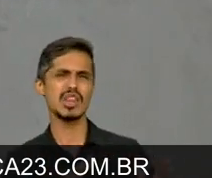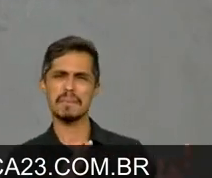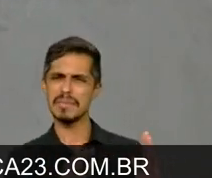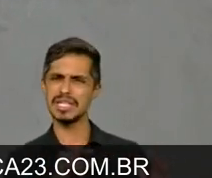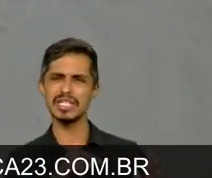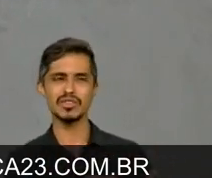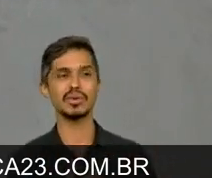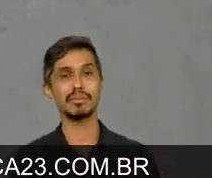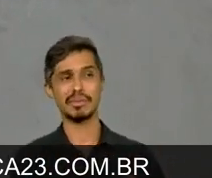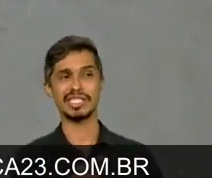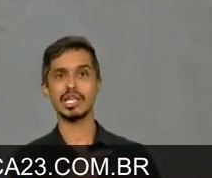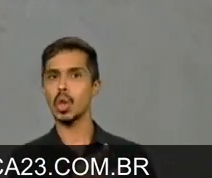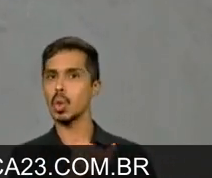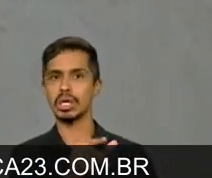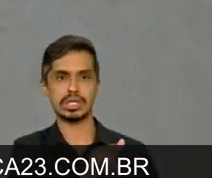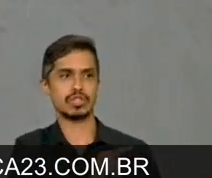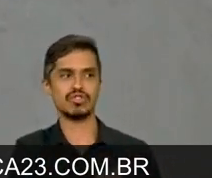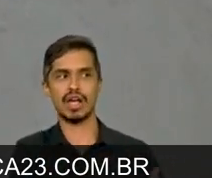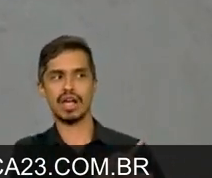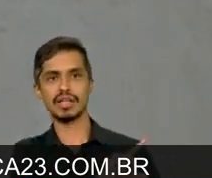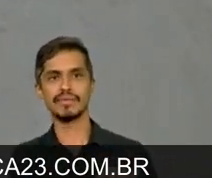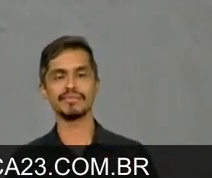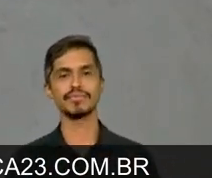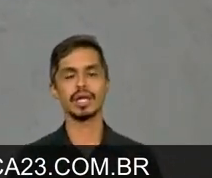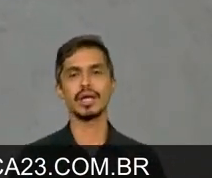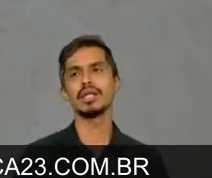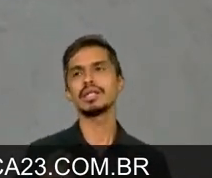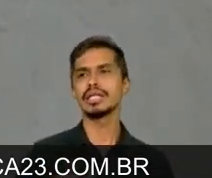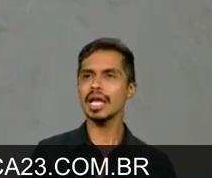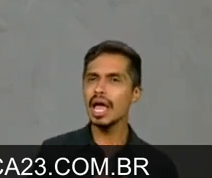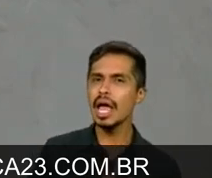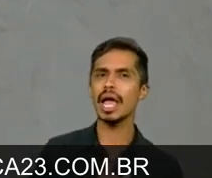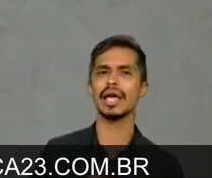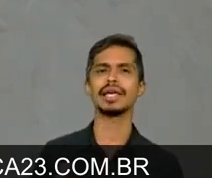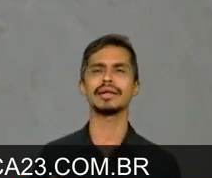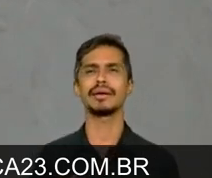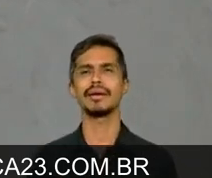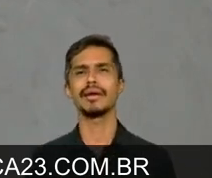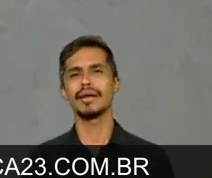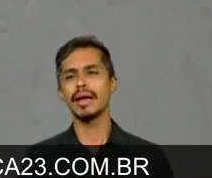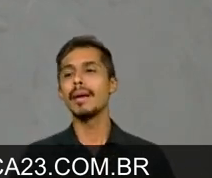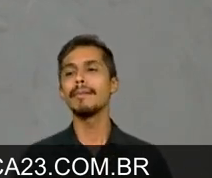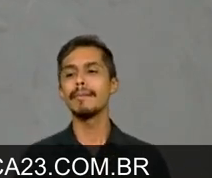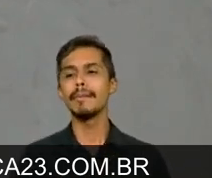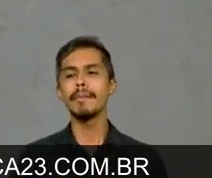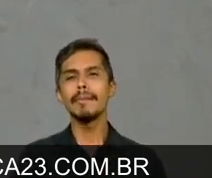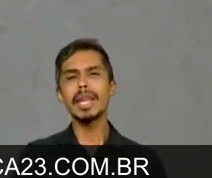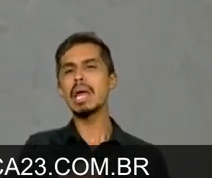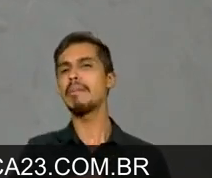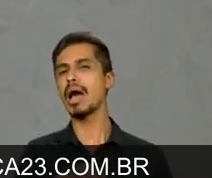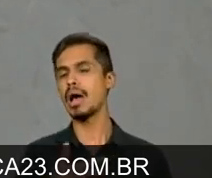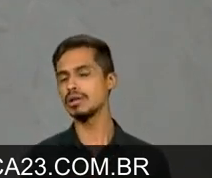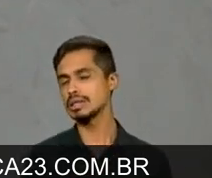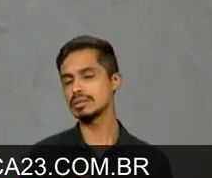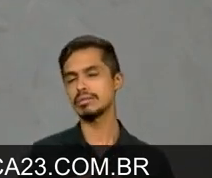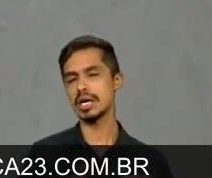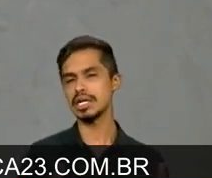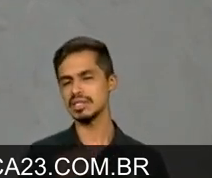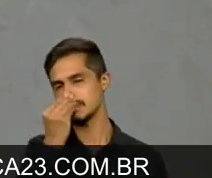eu nunca tive. Na idade, menopausa, esses fatores, não dei muita bola, mas aquilo foi